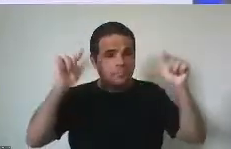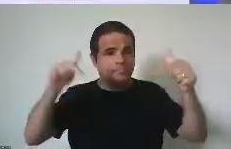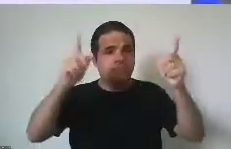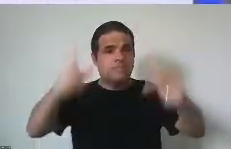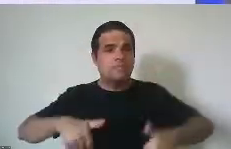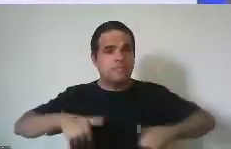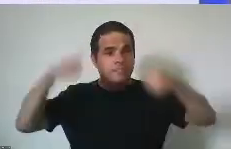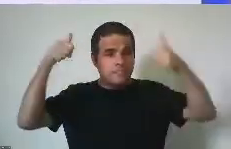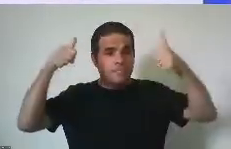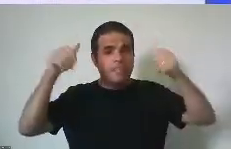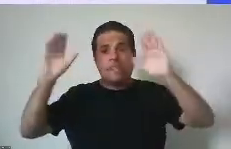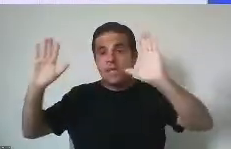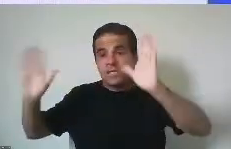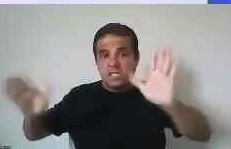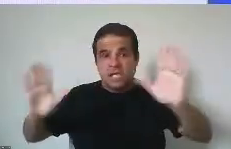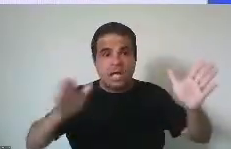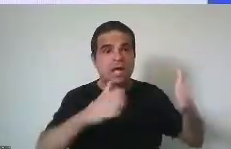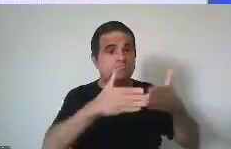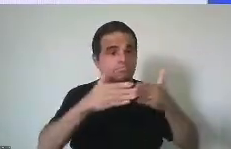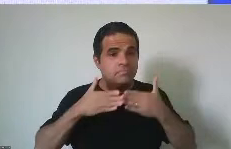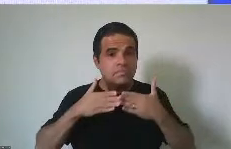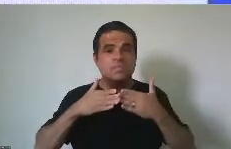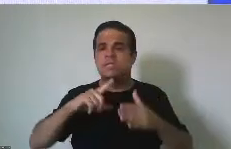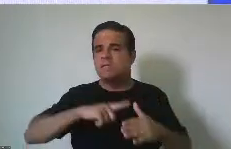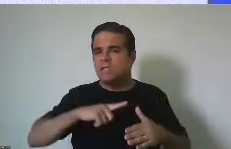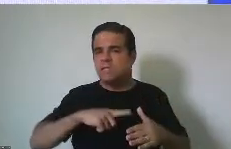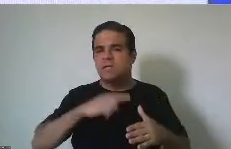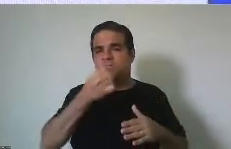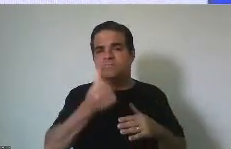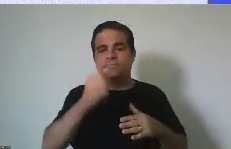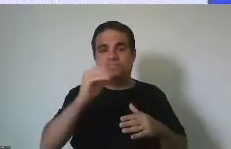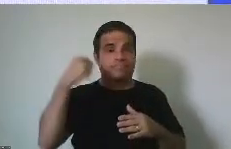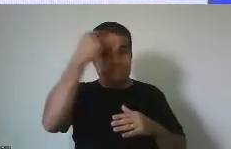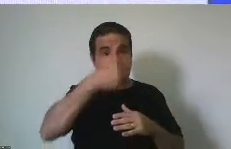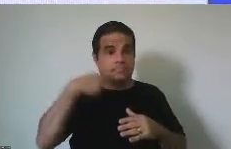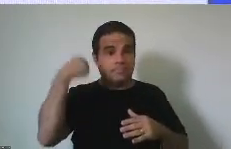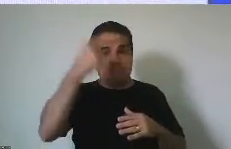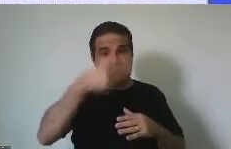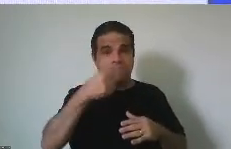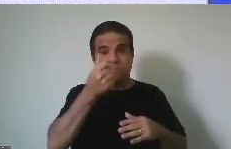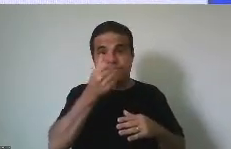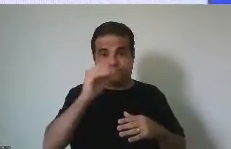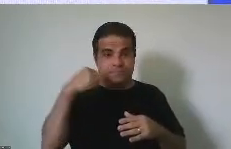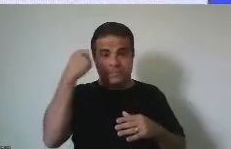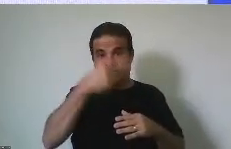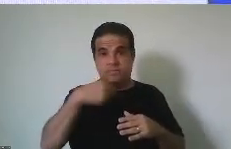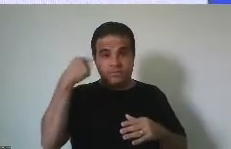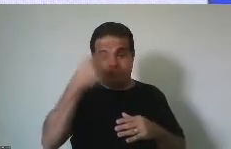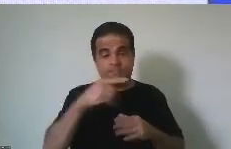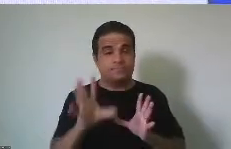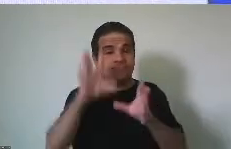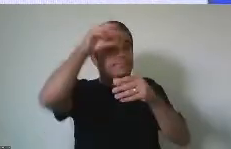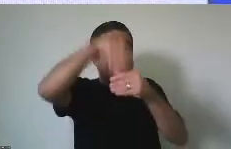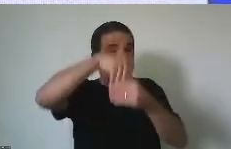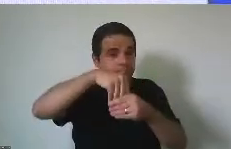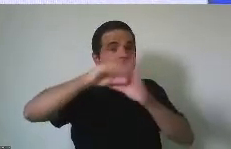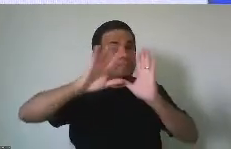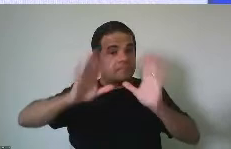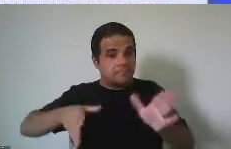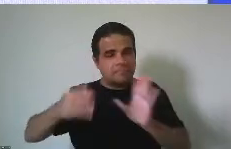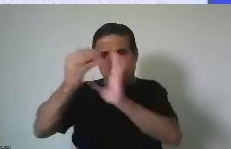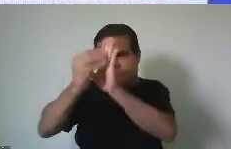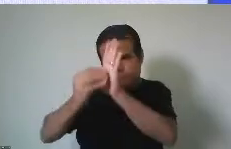nós temos 60 horas 60 obras está neste momento de amor